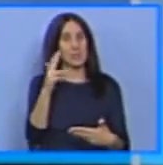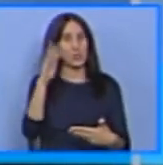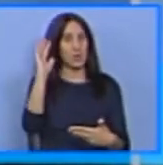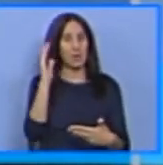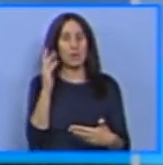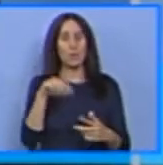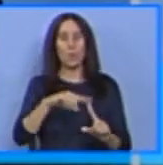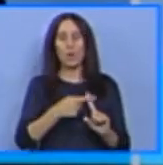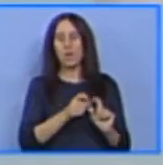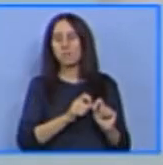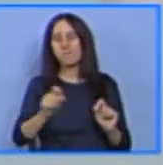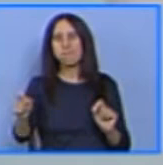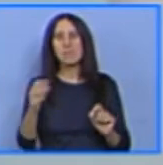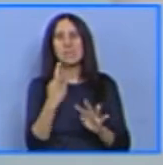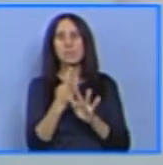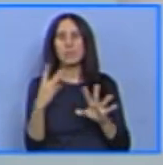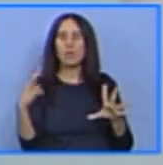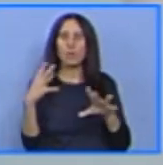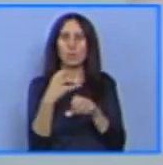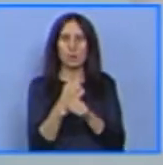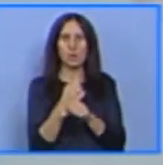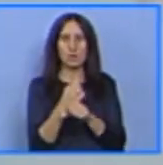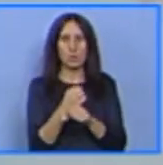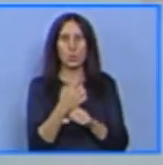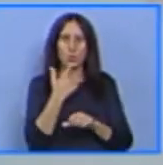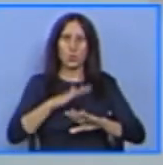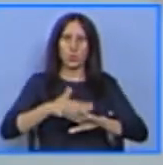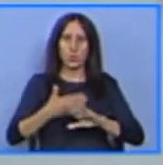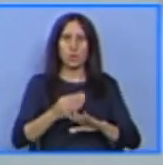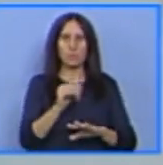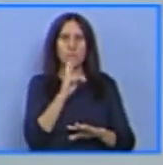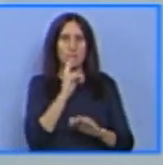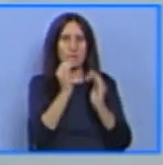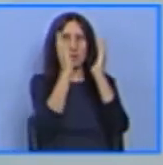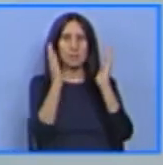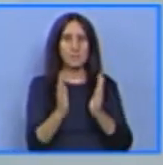um ano de celebrações intenso no Santuário de Fátima.